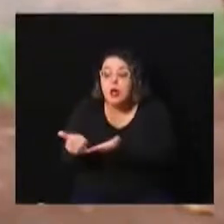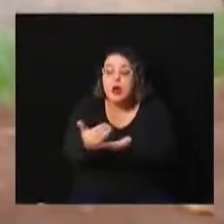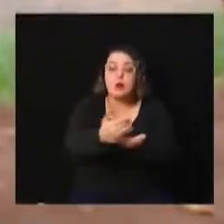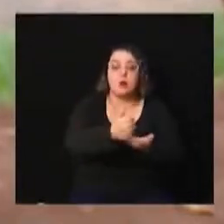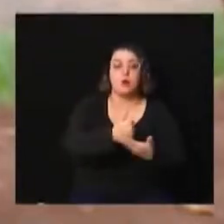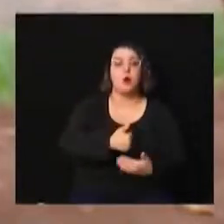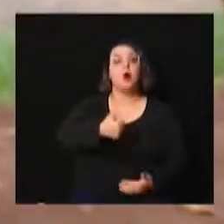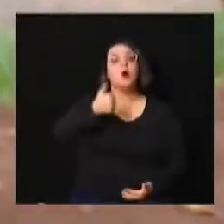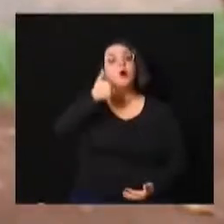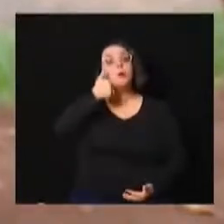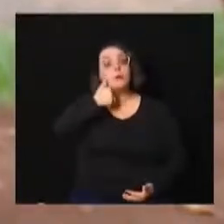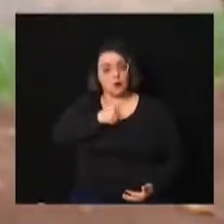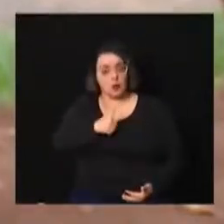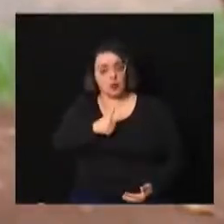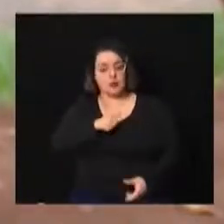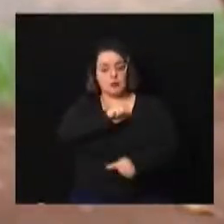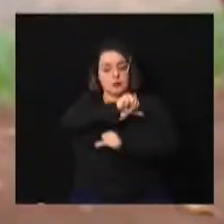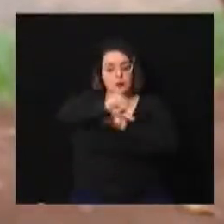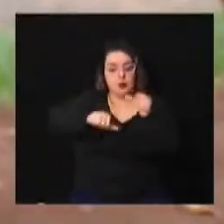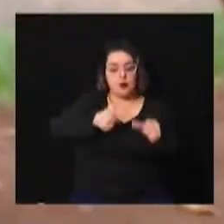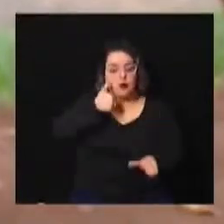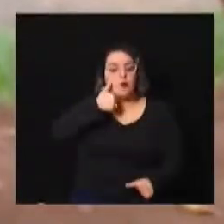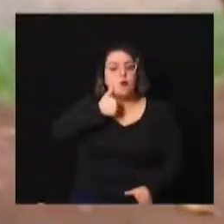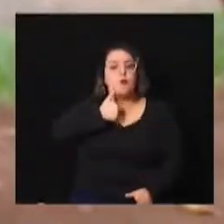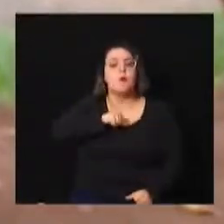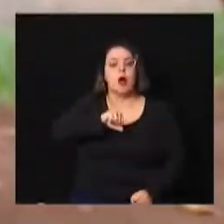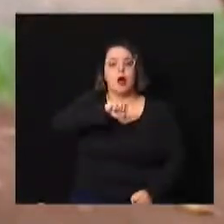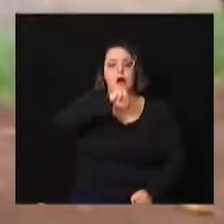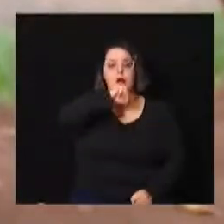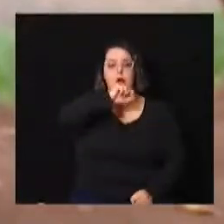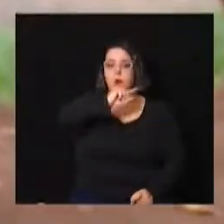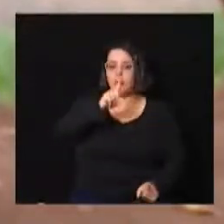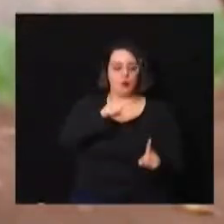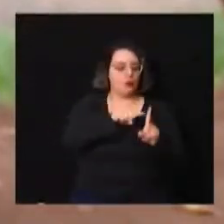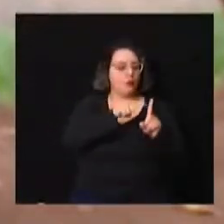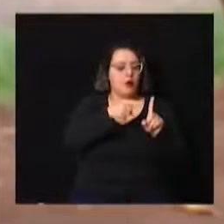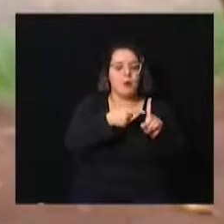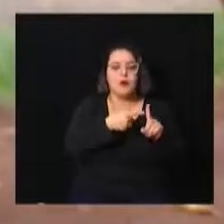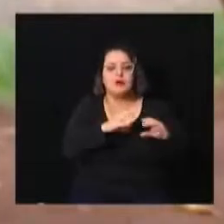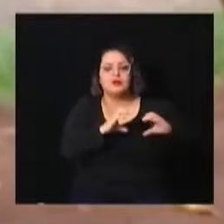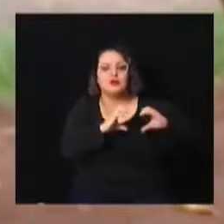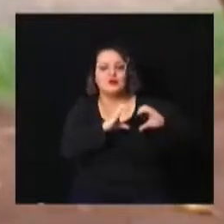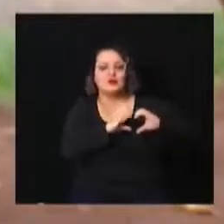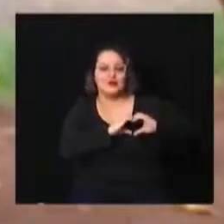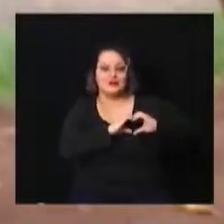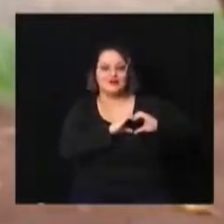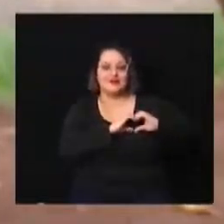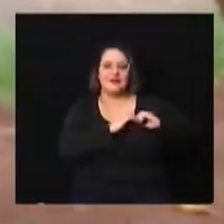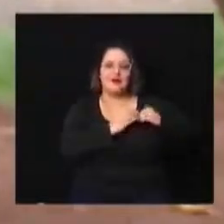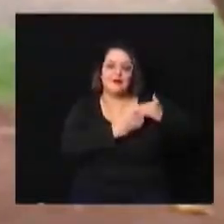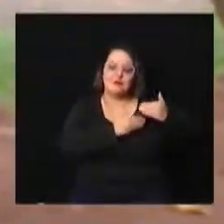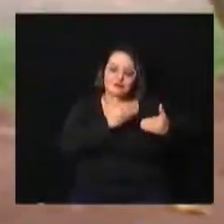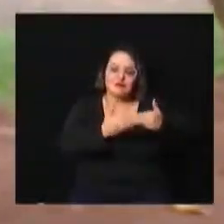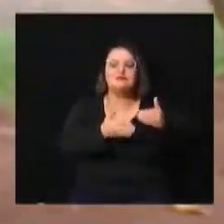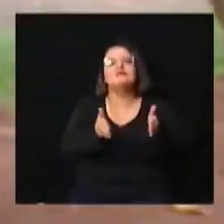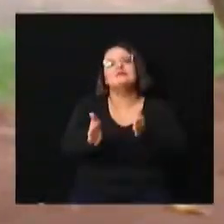São mulheres que se tornam mães, não de barriga, mas sim de coração, e por um